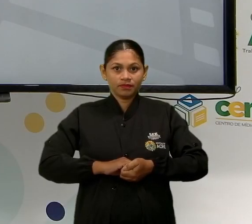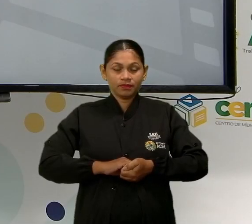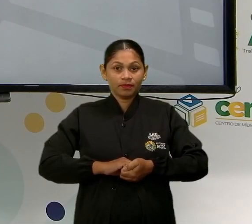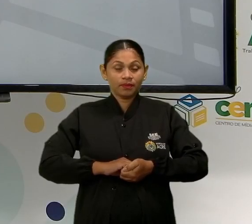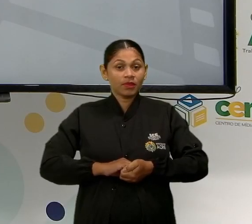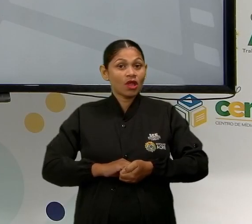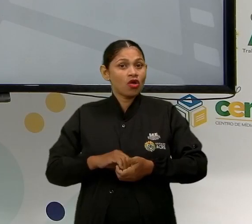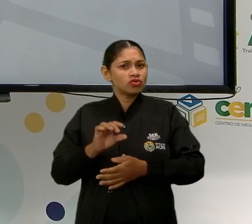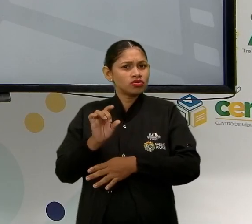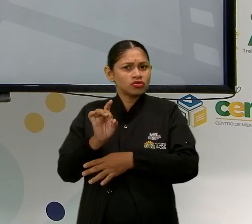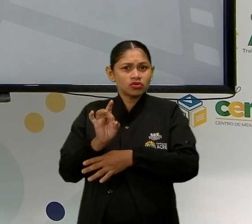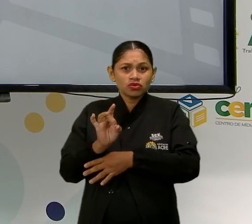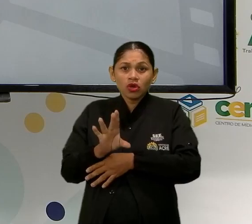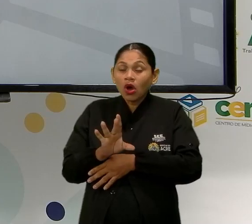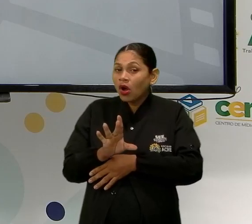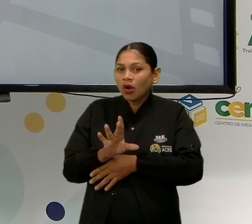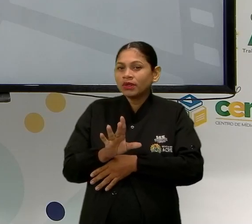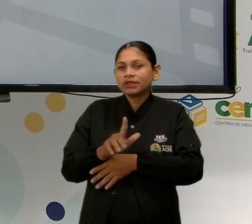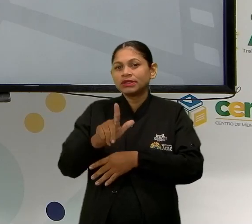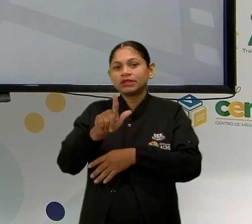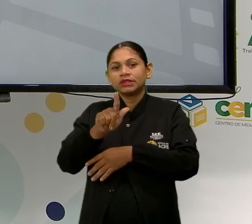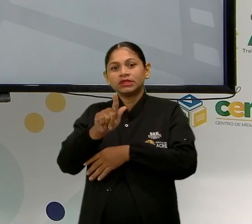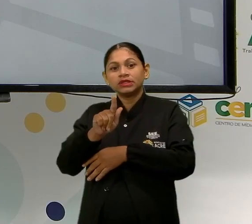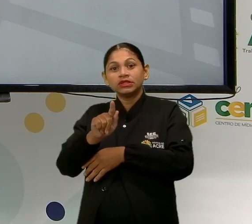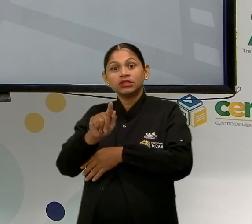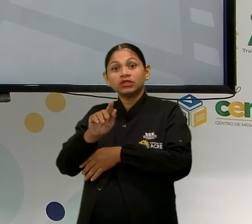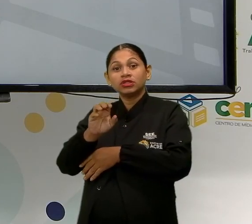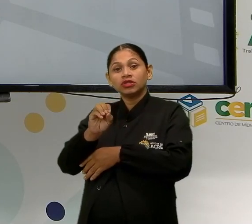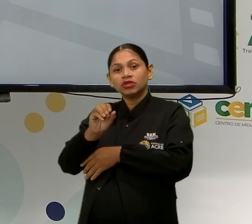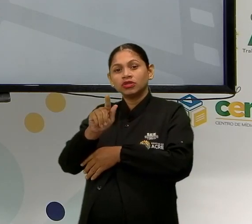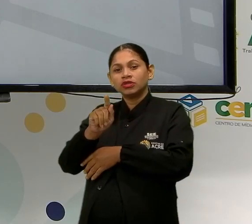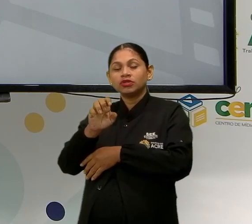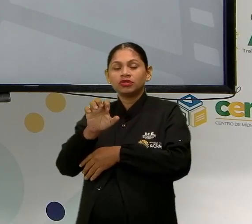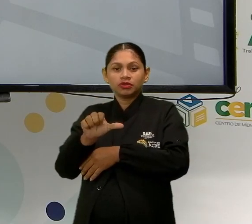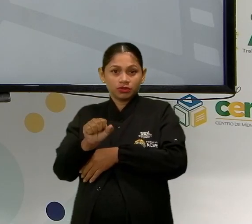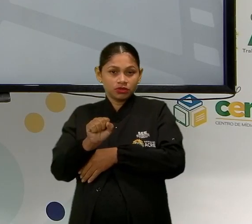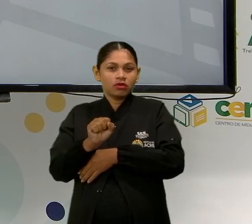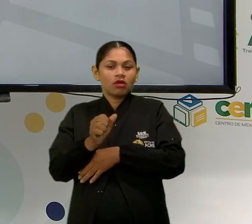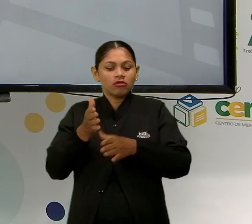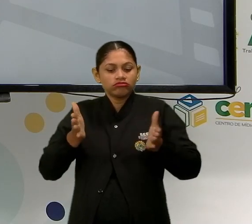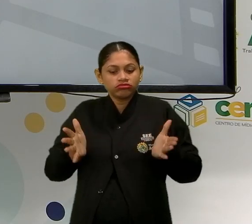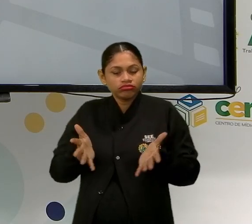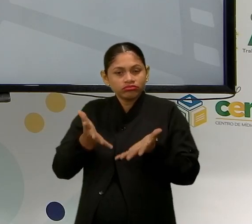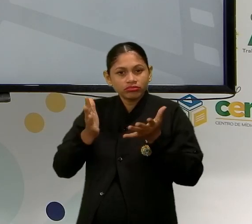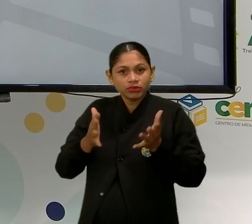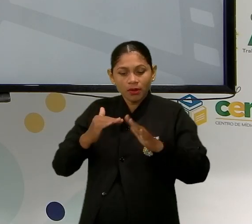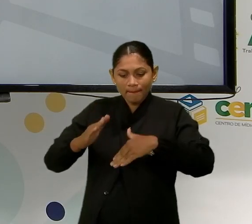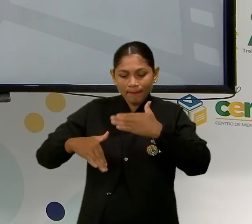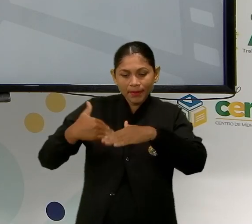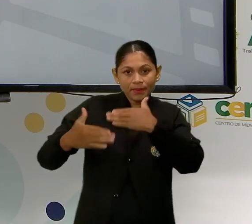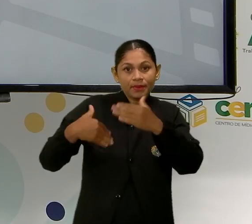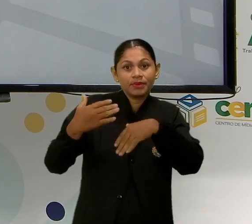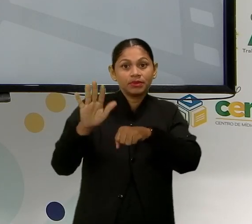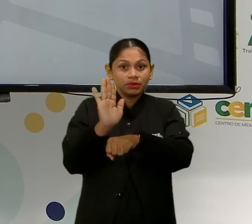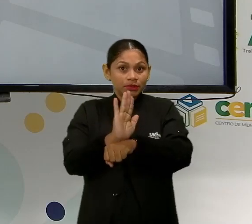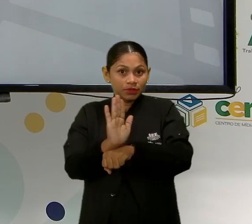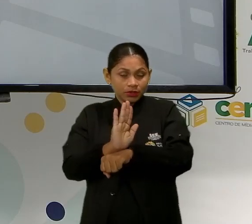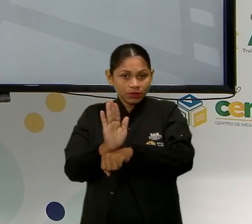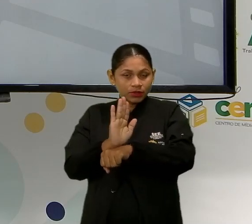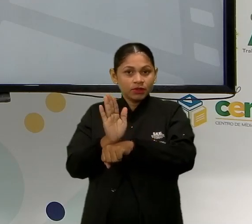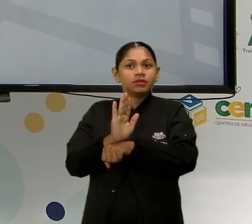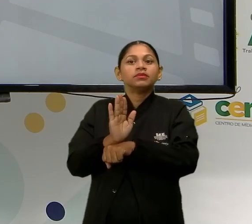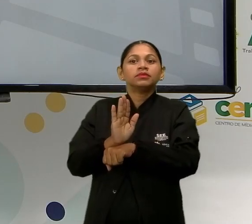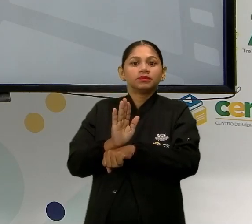Só que não foi só Georges Méliès que contribuiu com esse processo da evolução do cinema. Olha